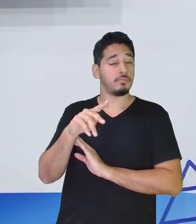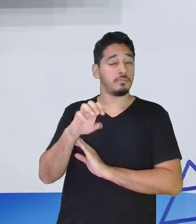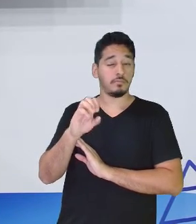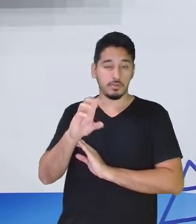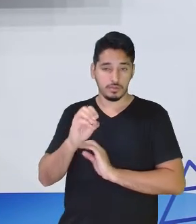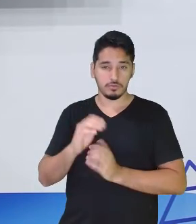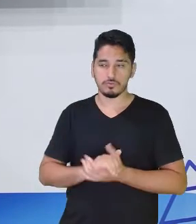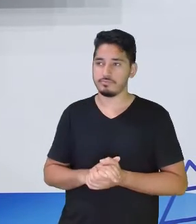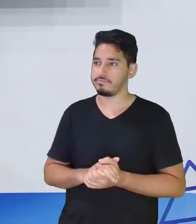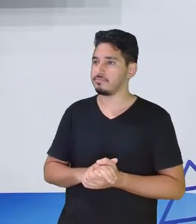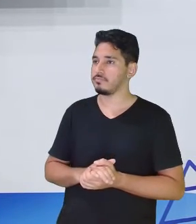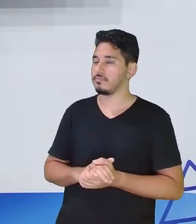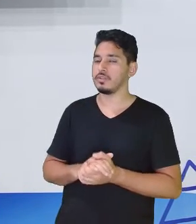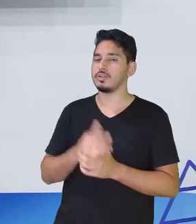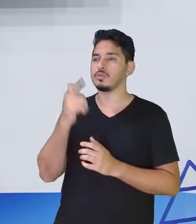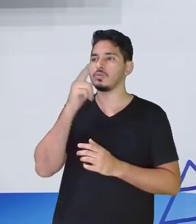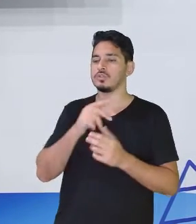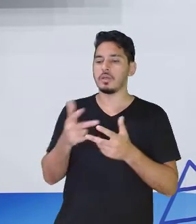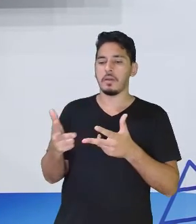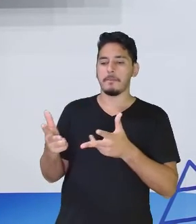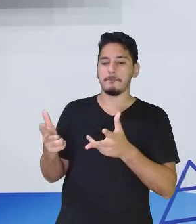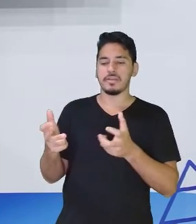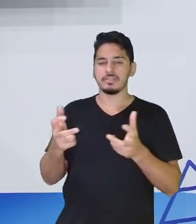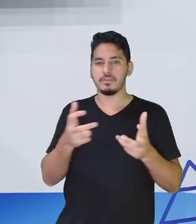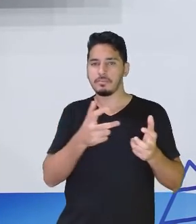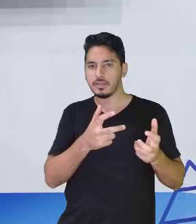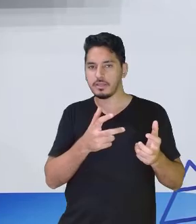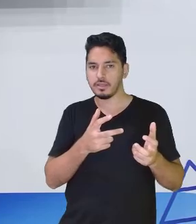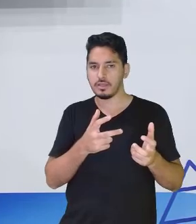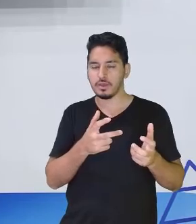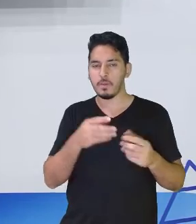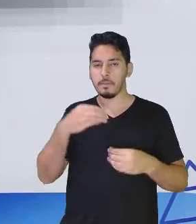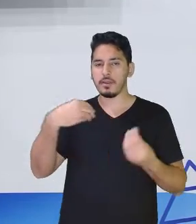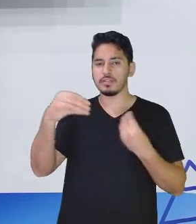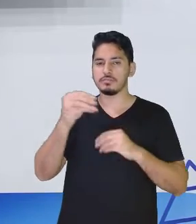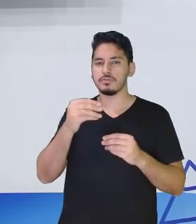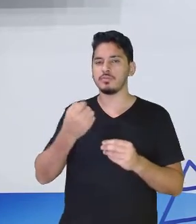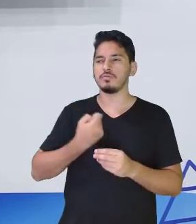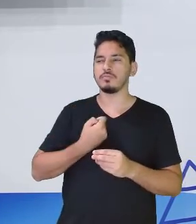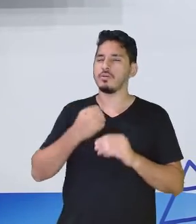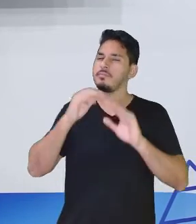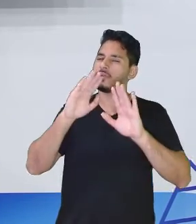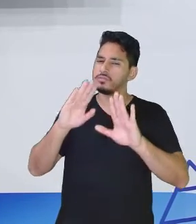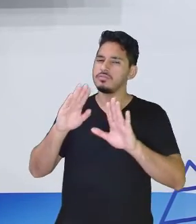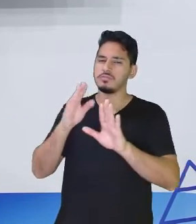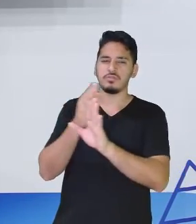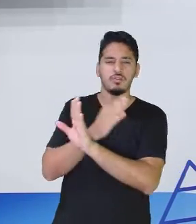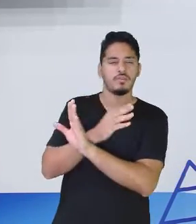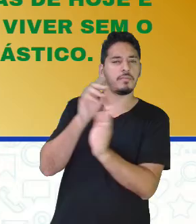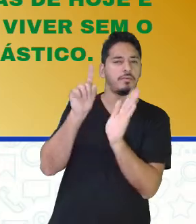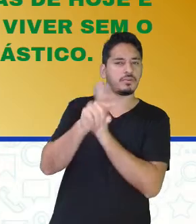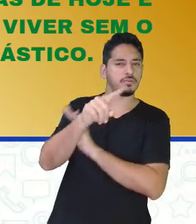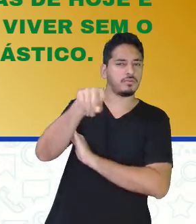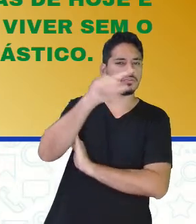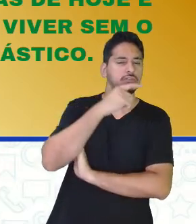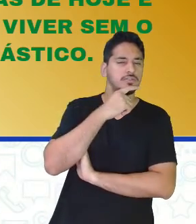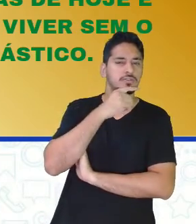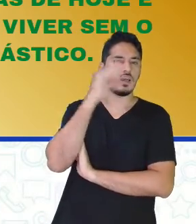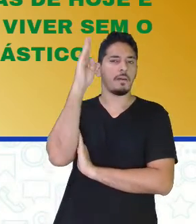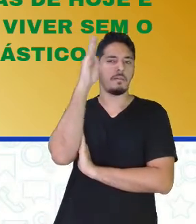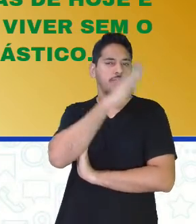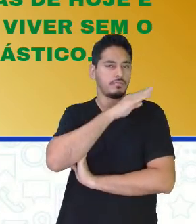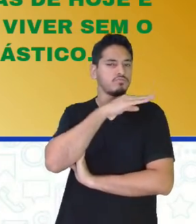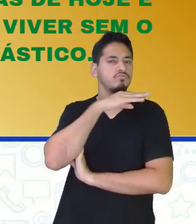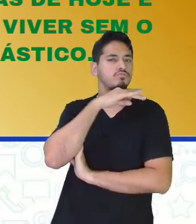A gente vai poder identificar os plásticos pelo número, mas antes, vamos conversar sobre a nossa perguntinha. Vilão